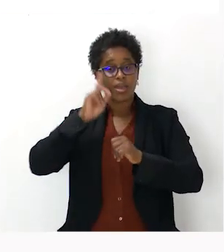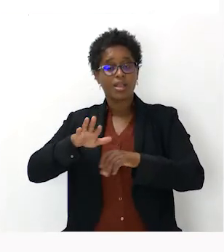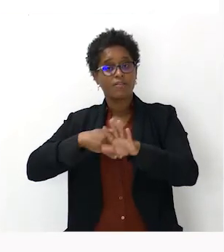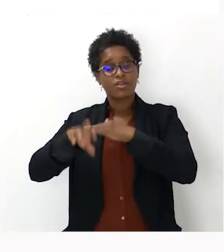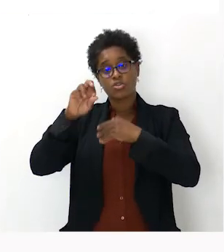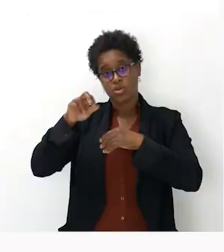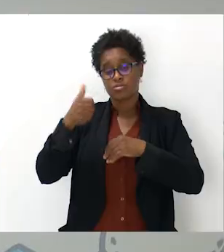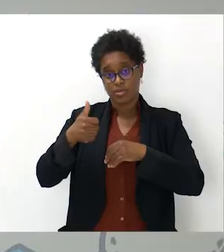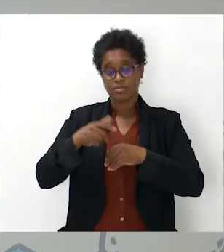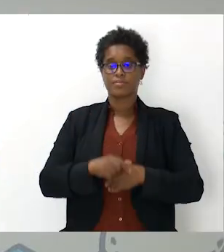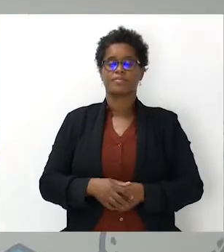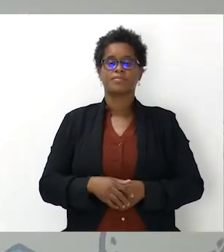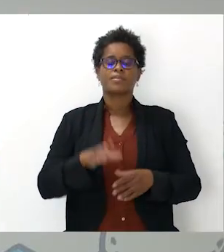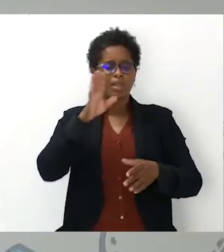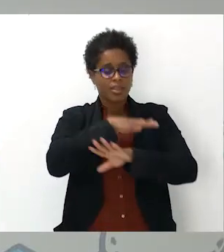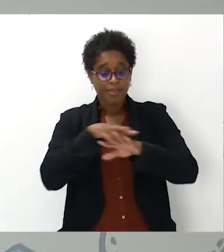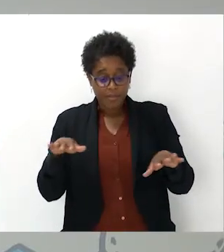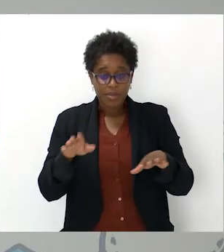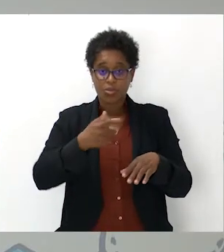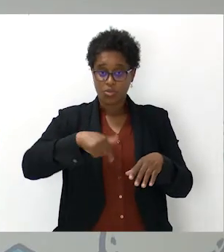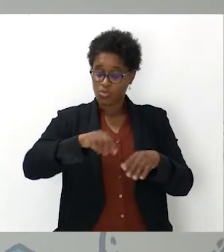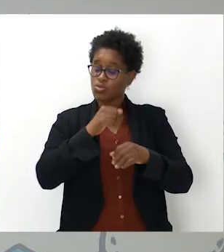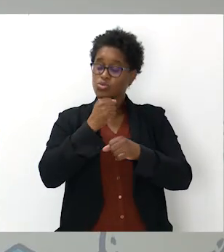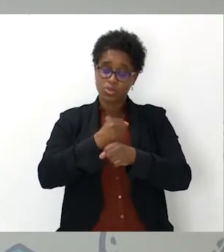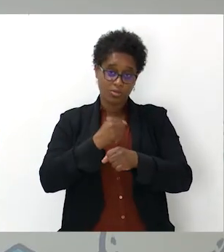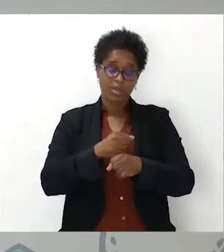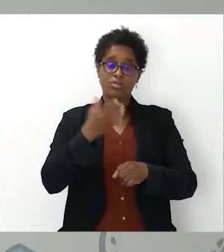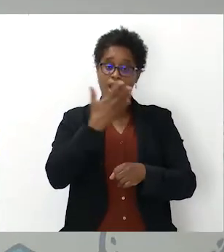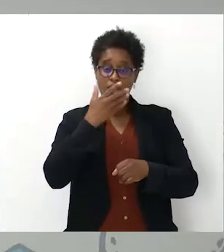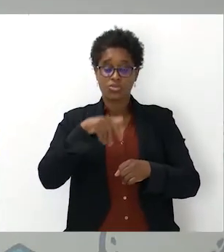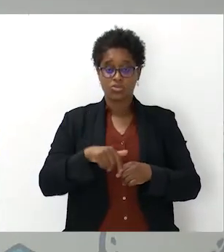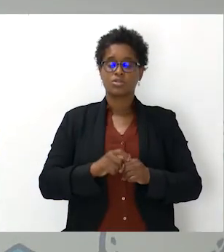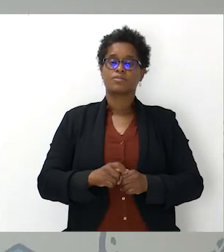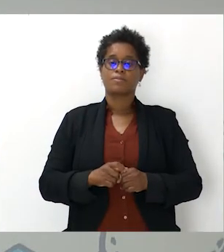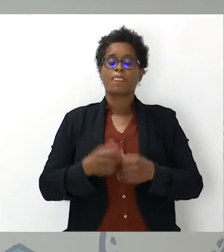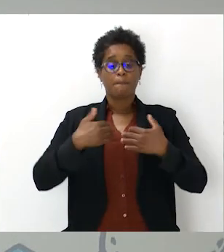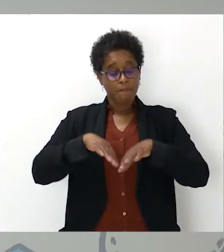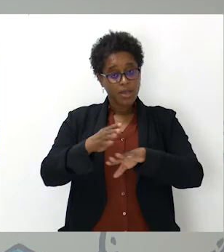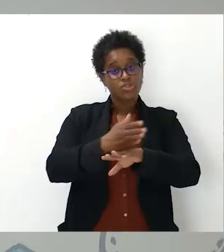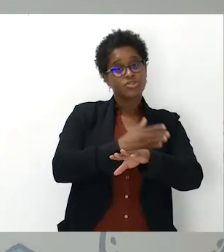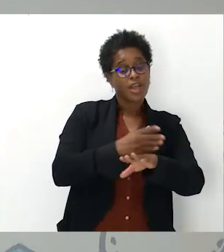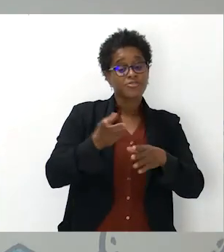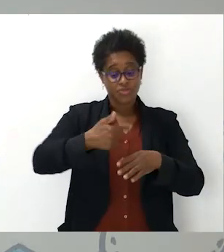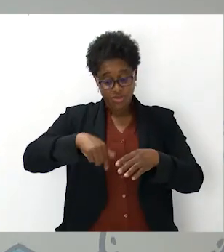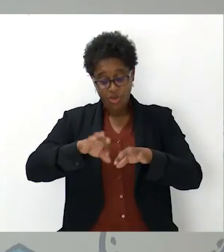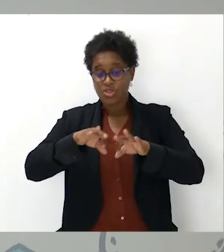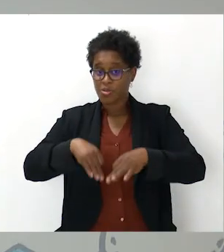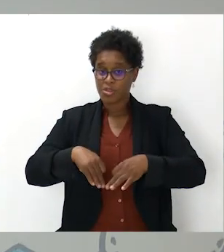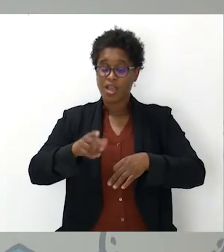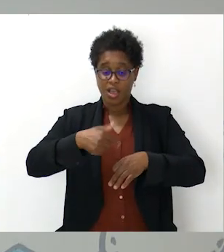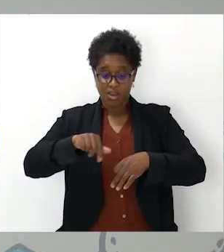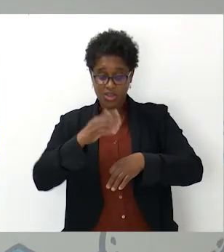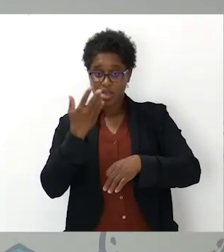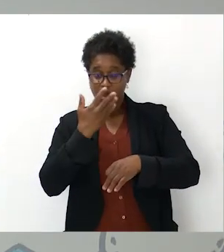8. Certo? Assim terminamos os exercícios da aula de hoje. Mas antes de nós terminarmos a